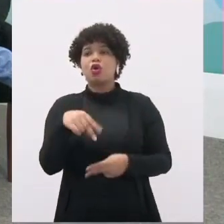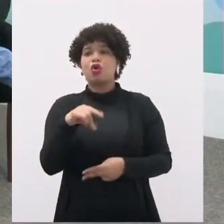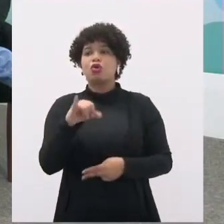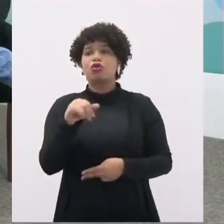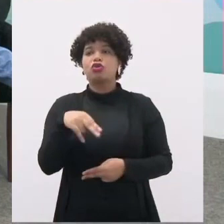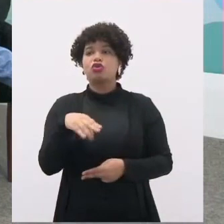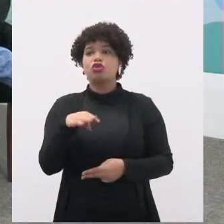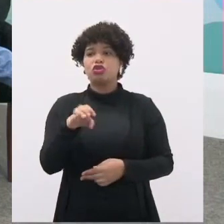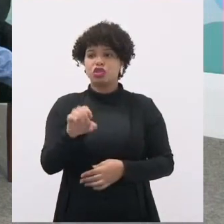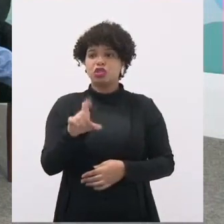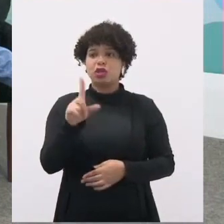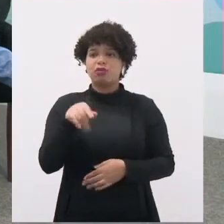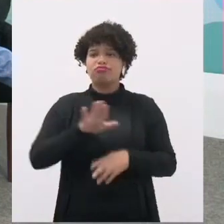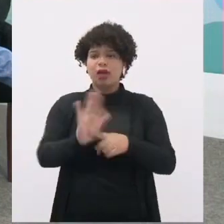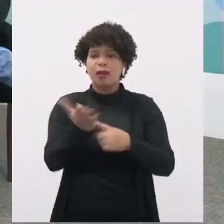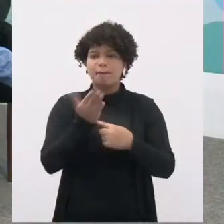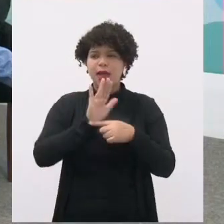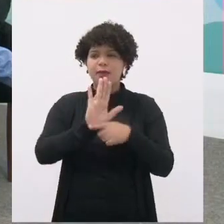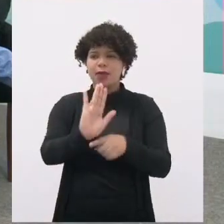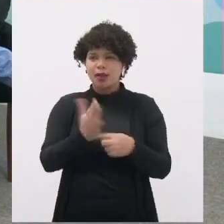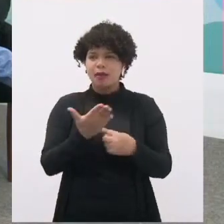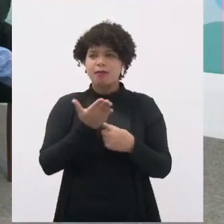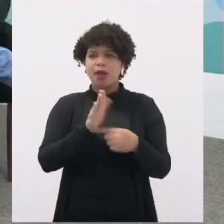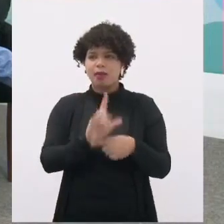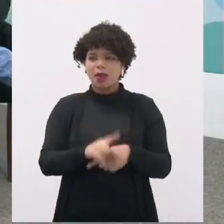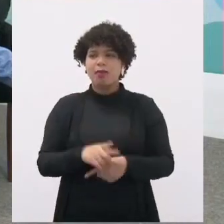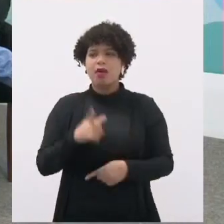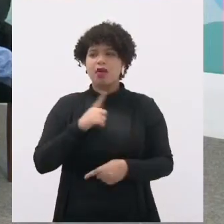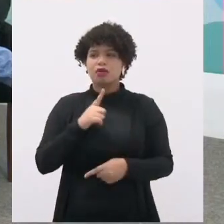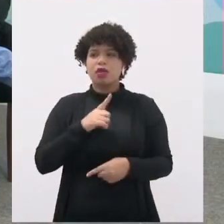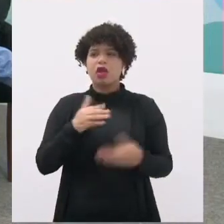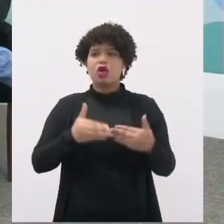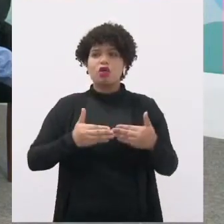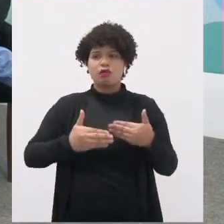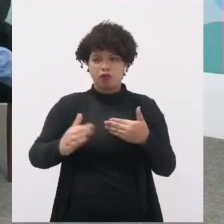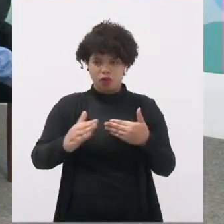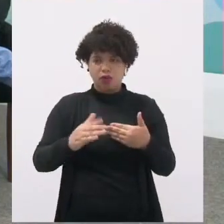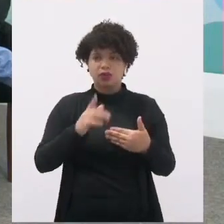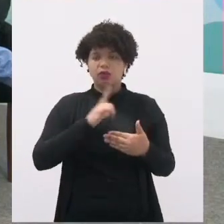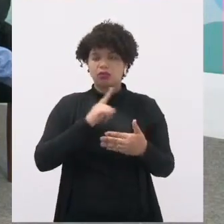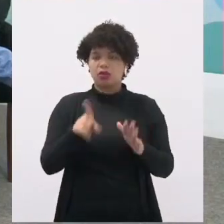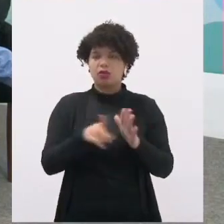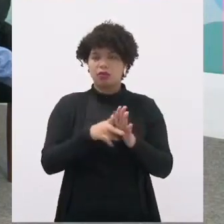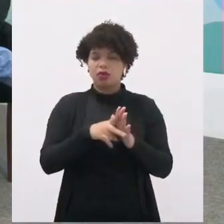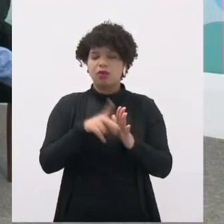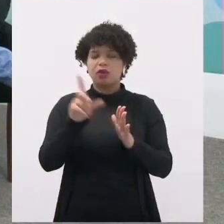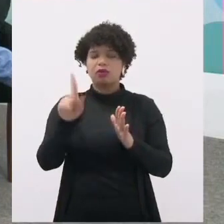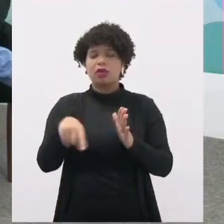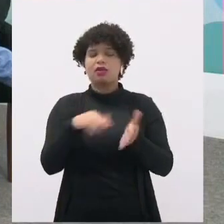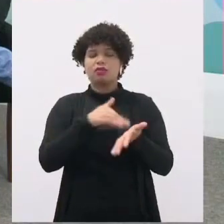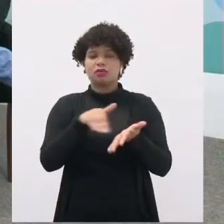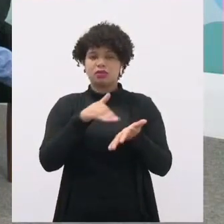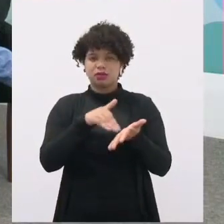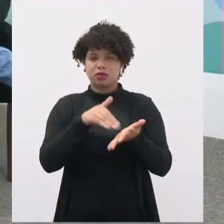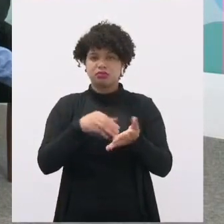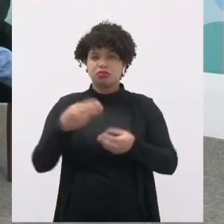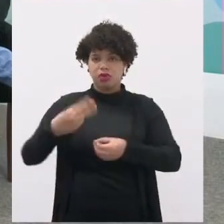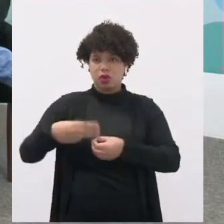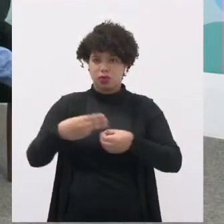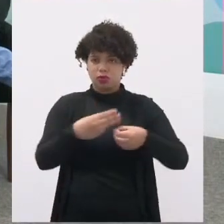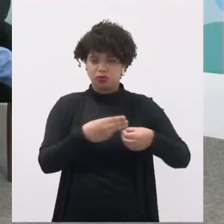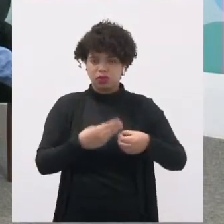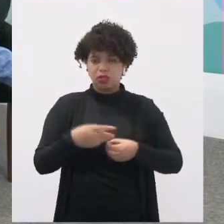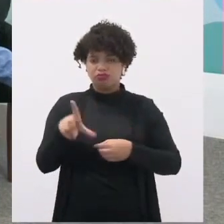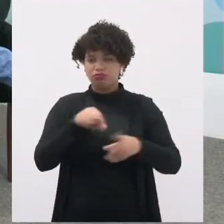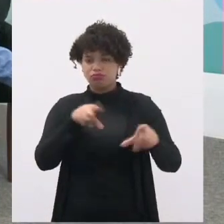é uma parceria colaborativa que nós vamos destacar realmente ao longo dessa formação entre as secretarias municipais, a Undime, e assim discorrer alguns